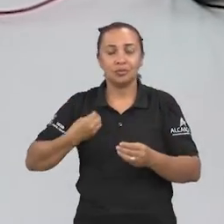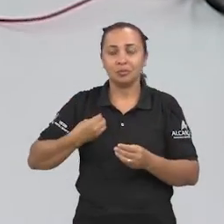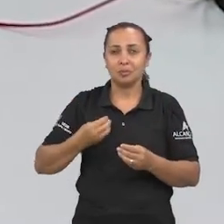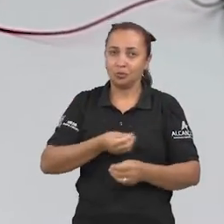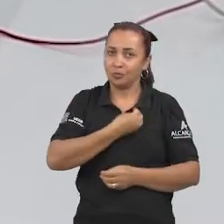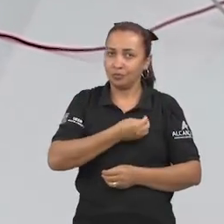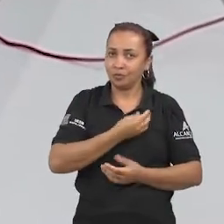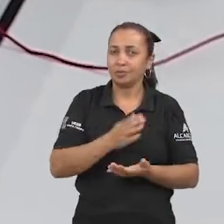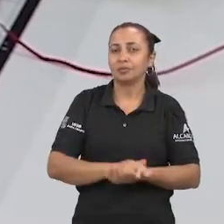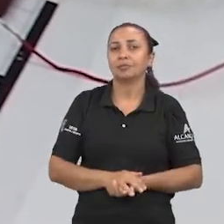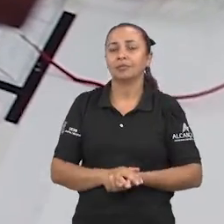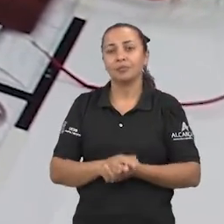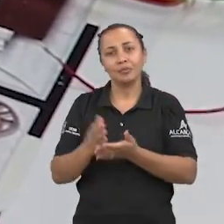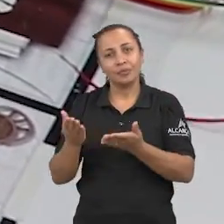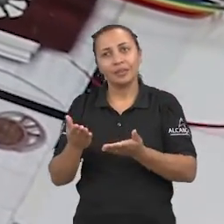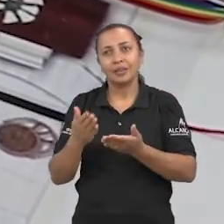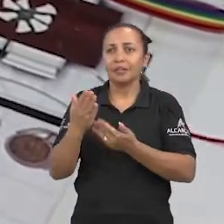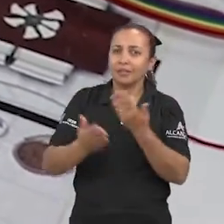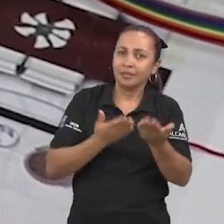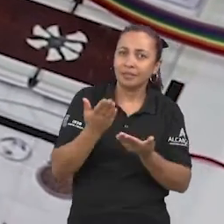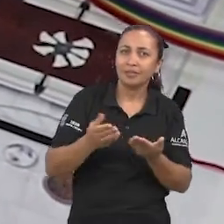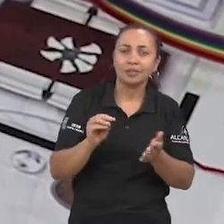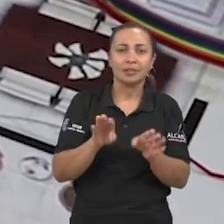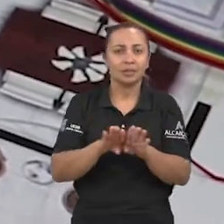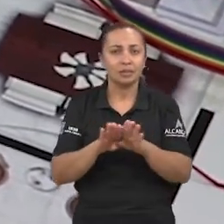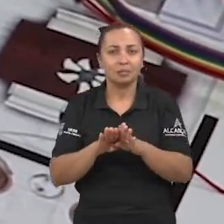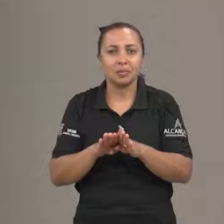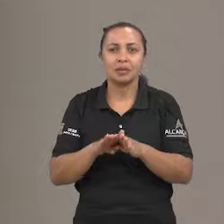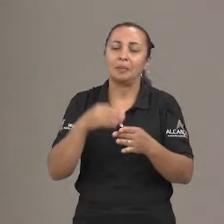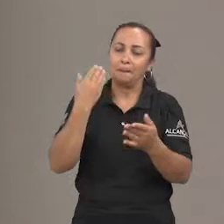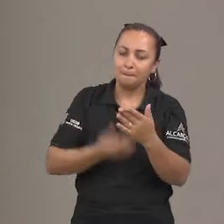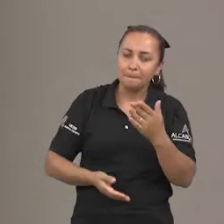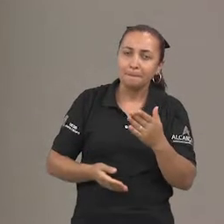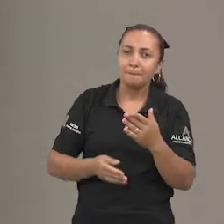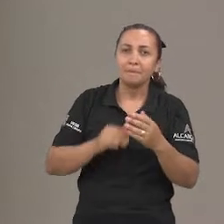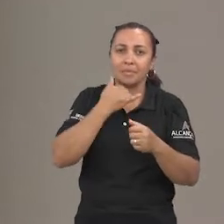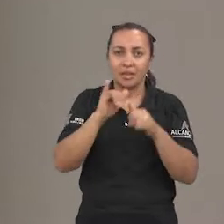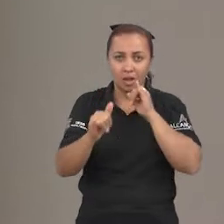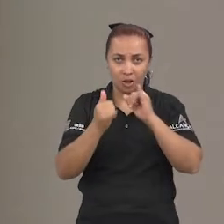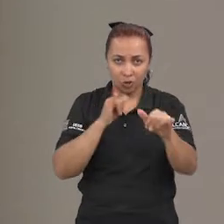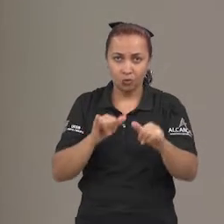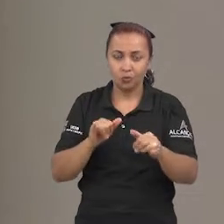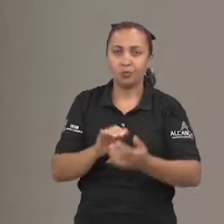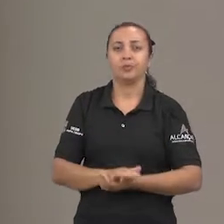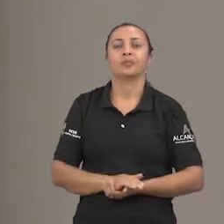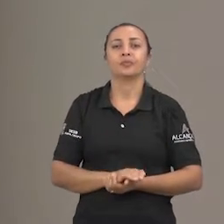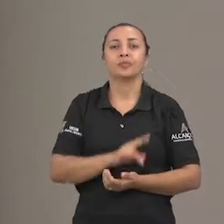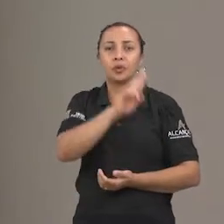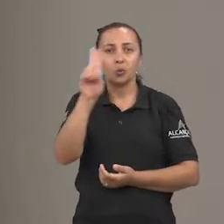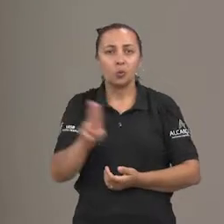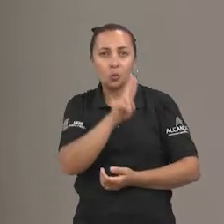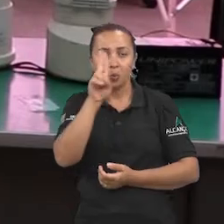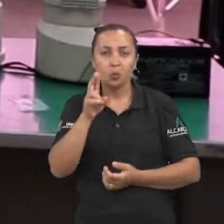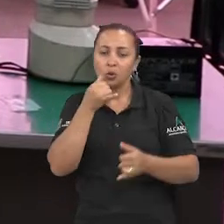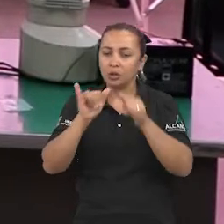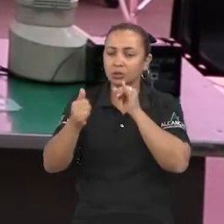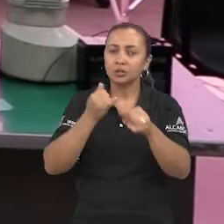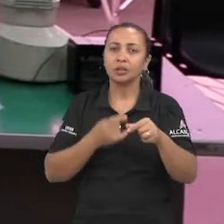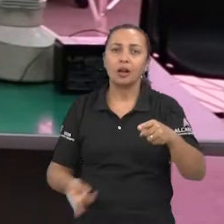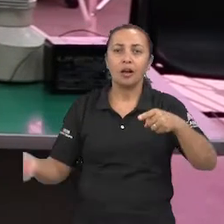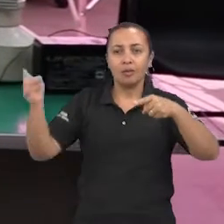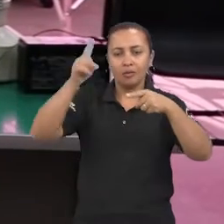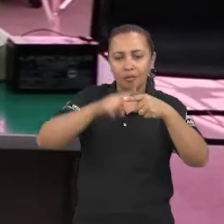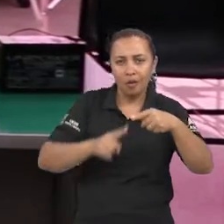passando agora, que se trata de déficit de energia, né? O uso de energia renovável